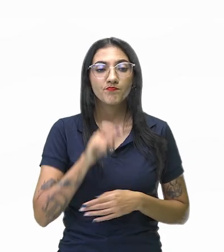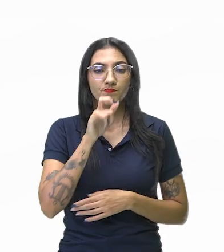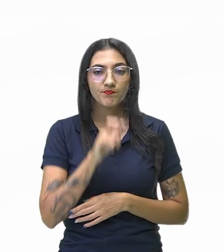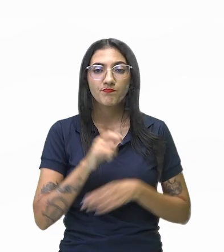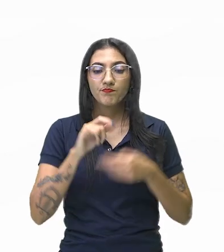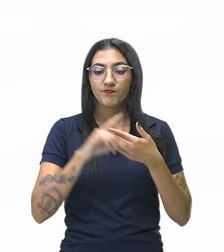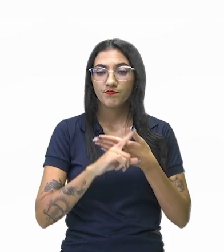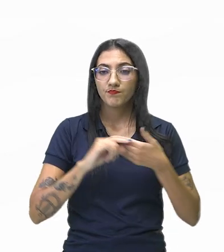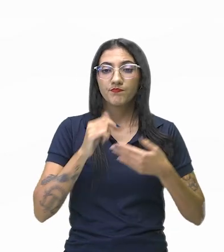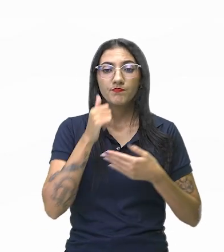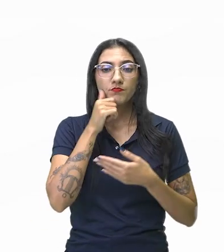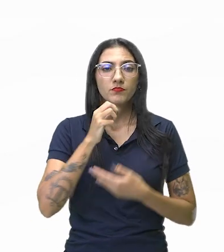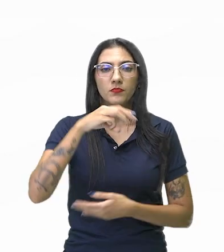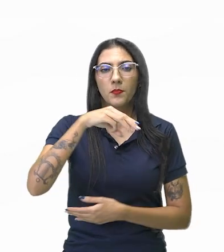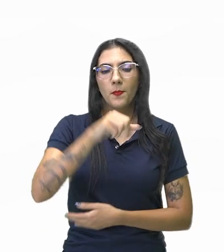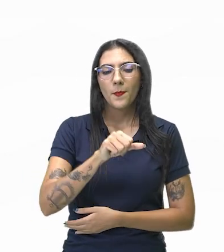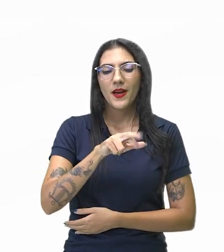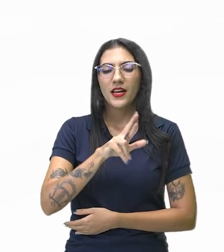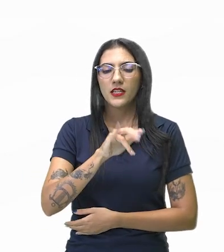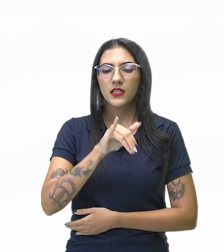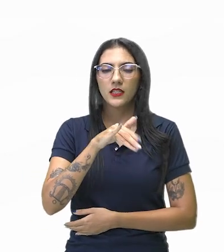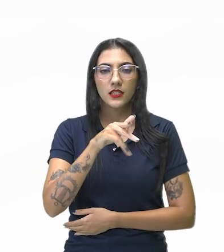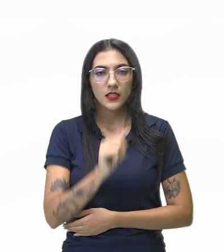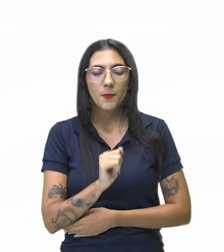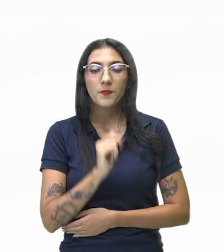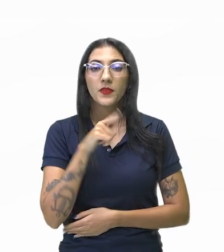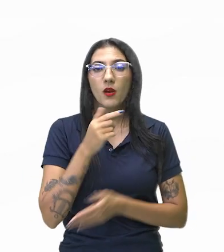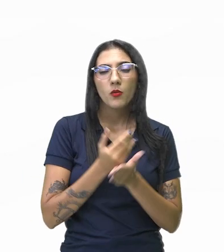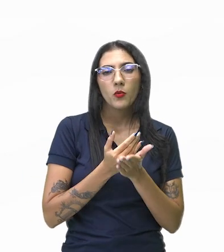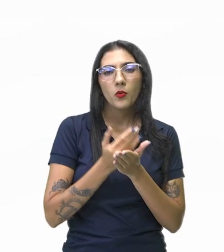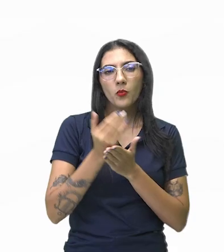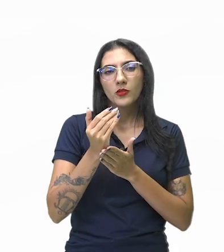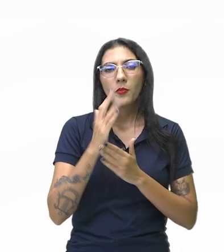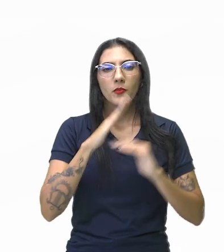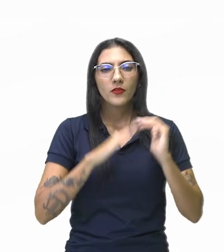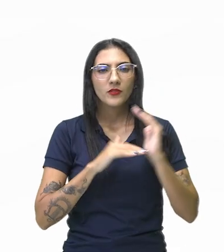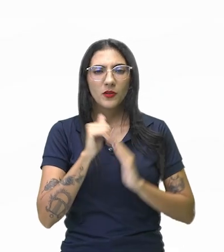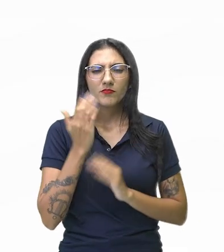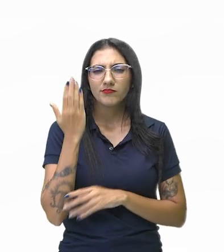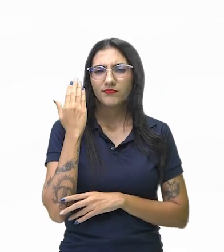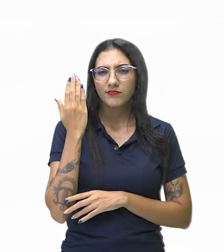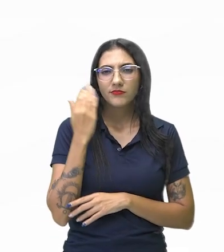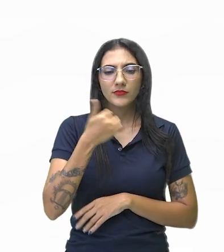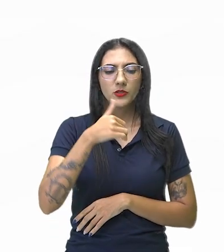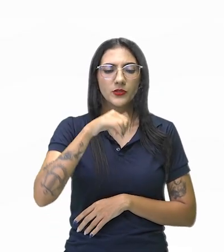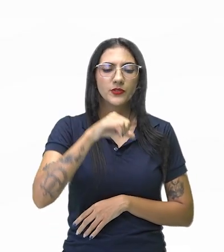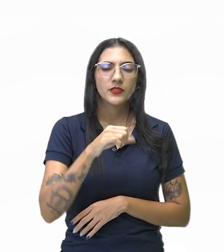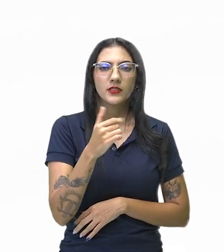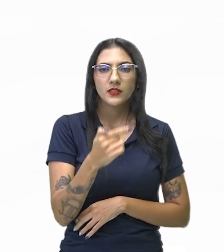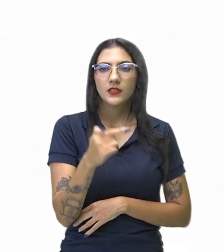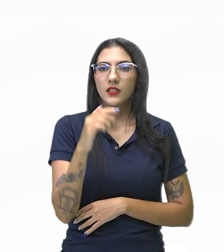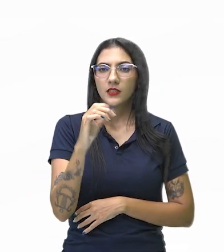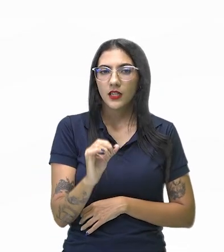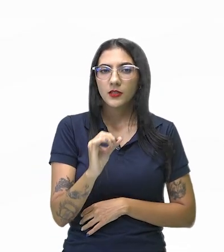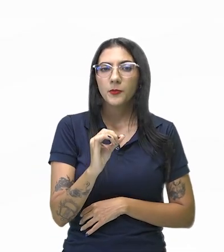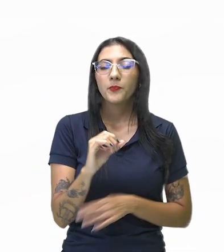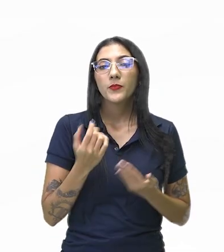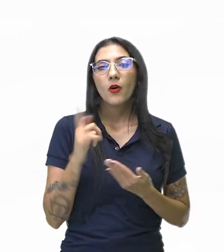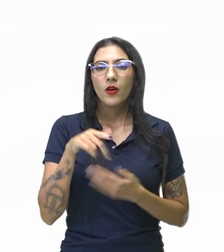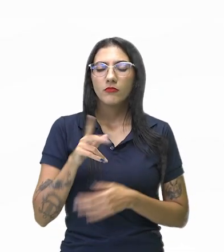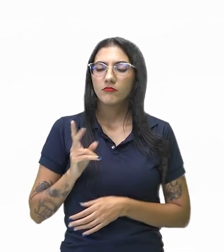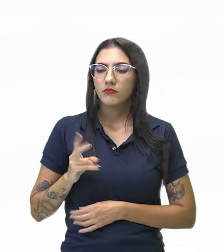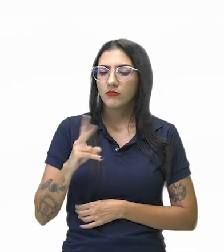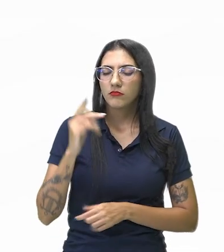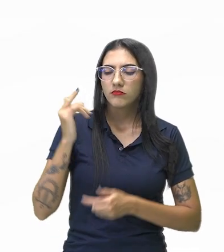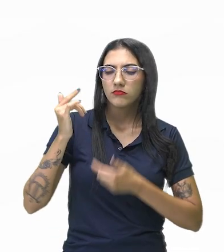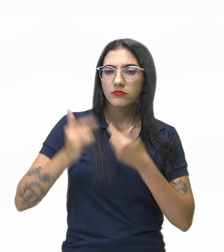é uma artista performática que iniciou sua carreira no início da década de 1970 e manteve-se